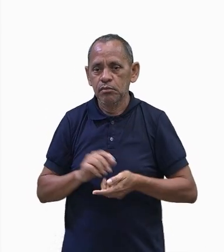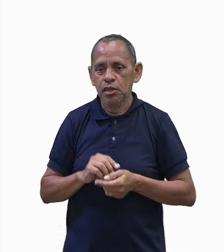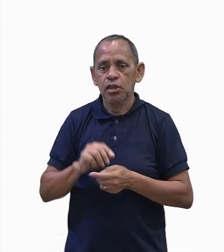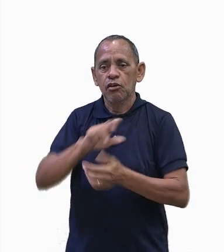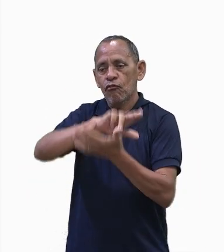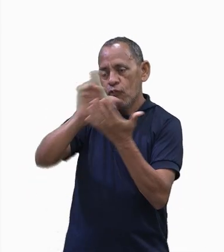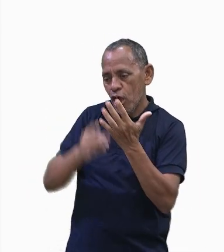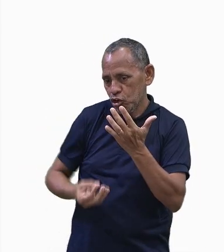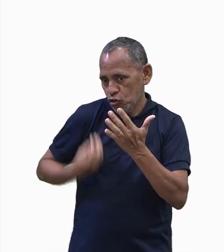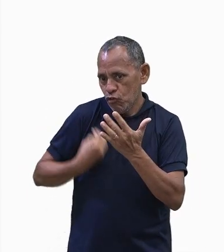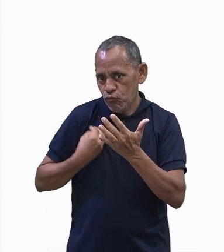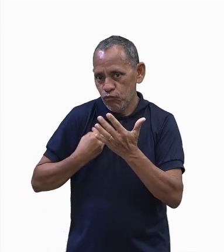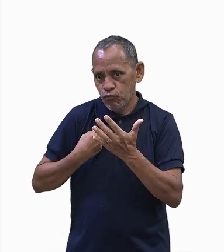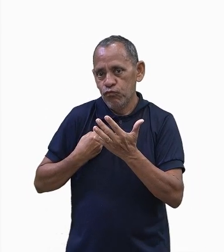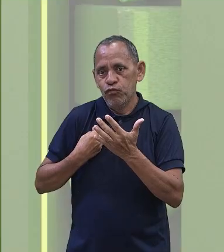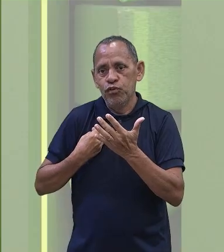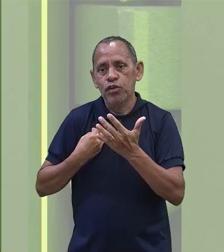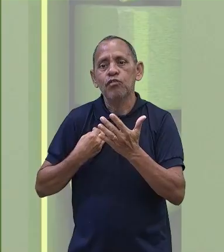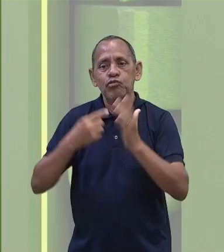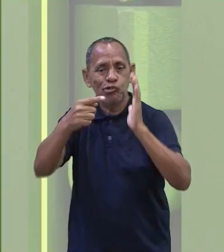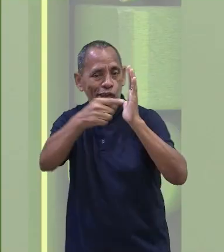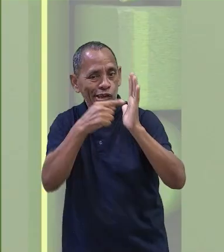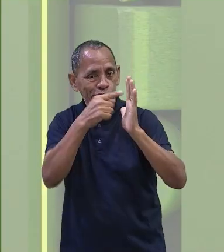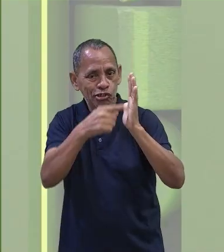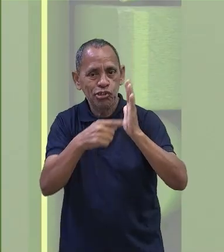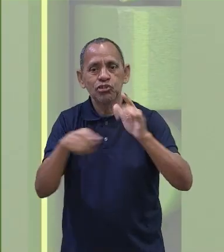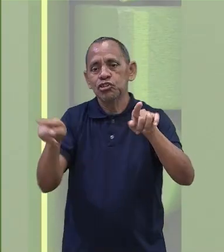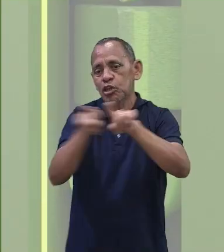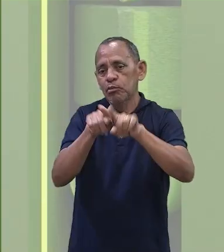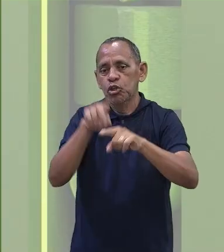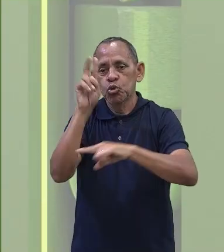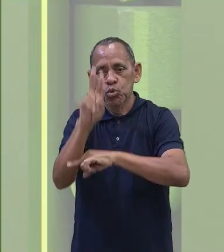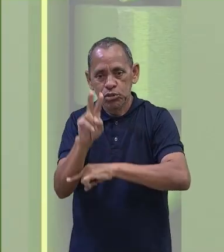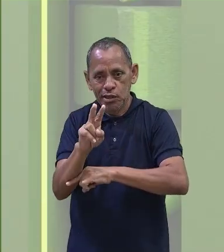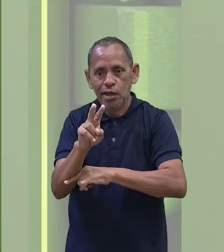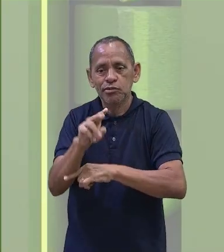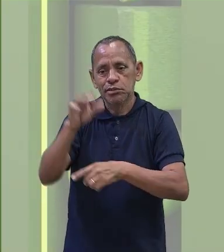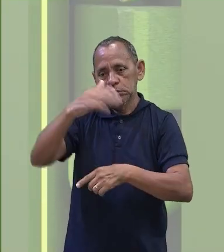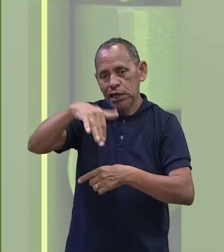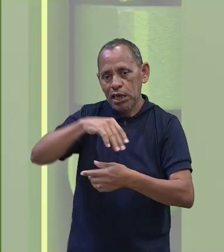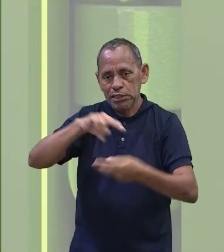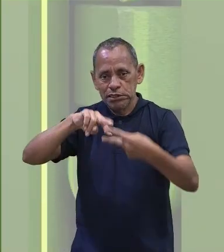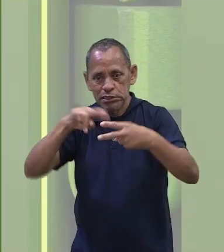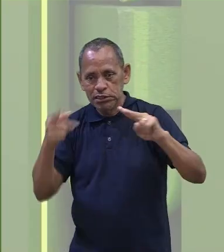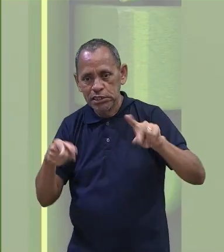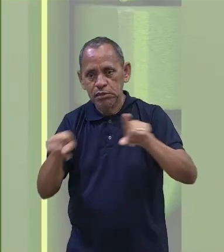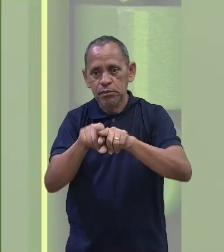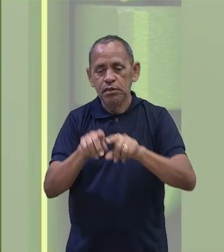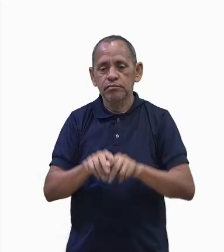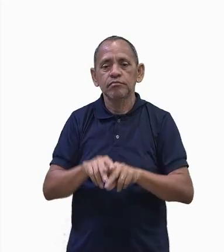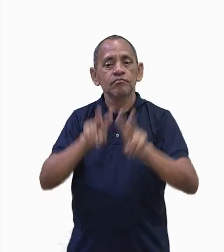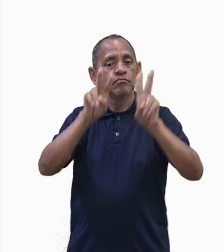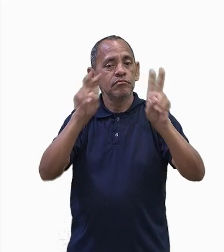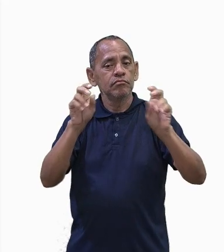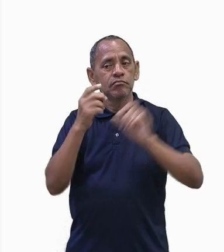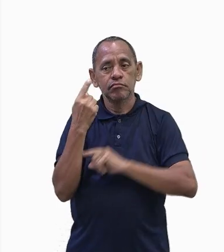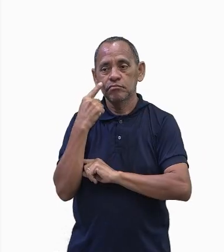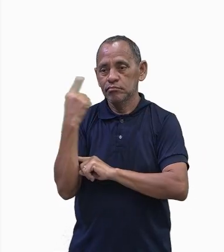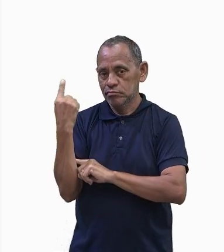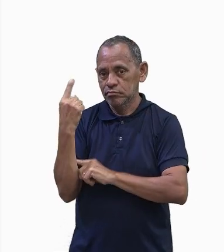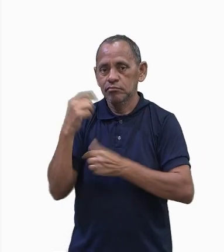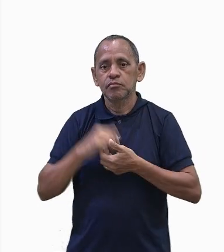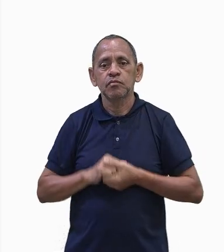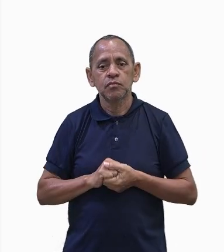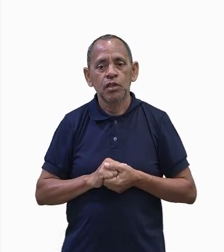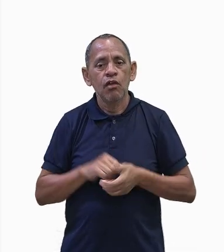pesquisa genética. Certo? Então, vamos ver aí um pouco mais sobre essa técnica da clonagem, onde a